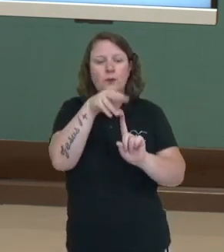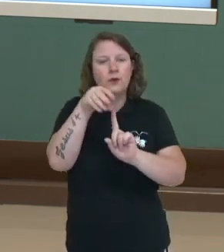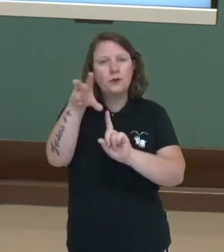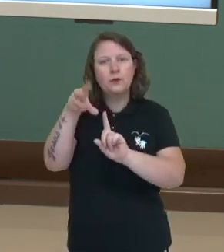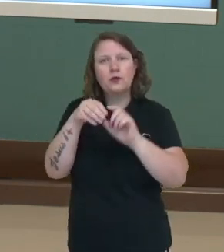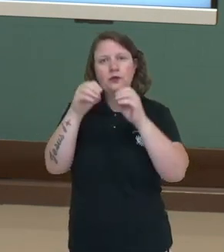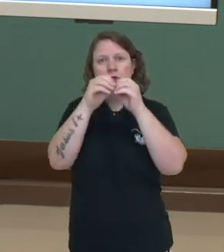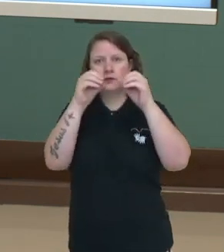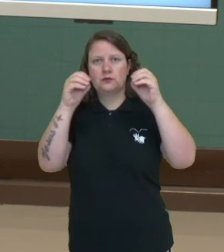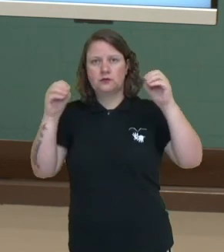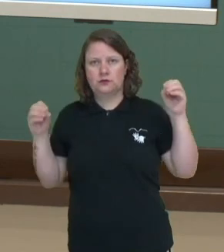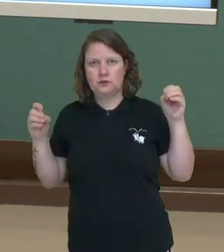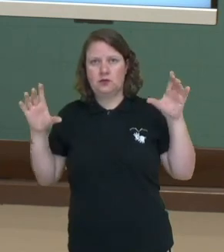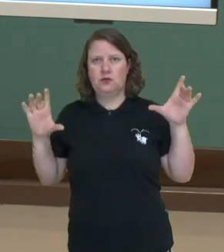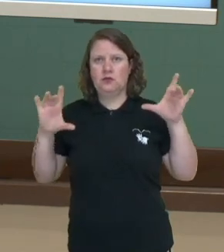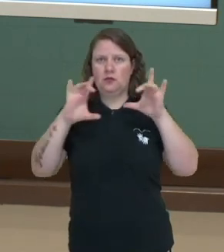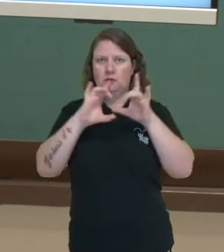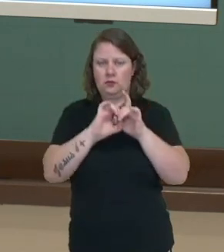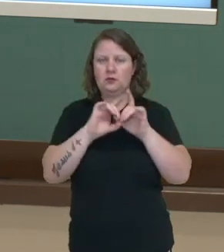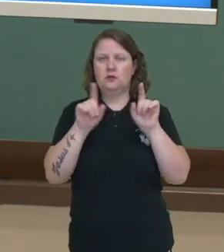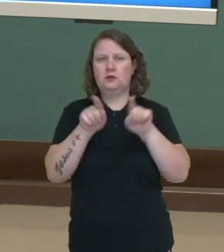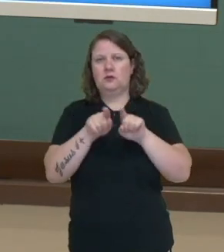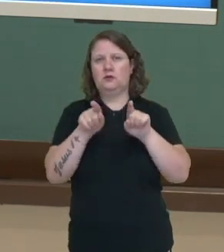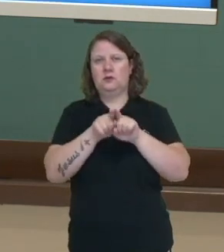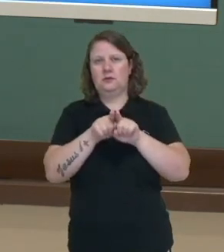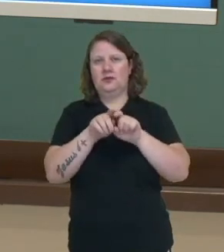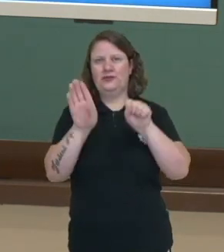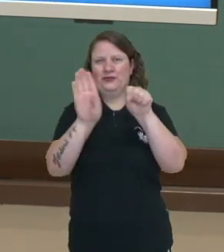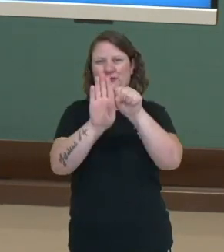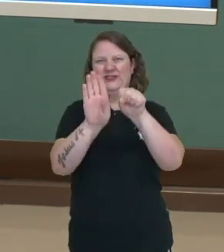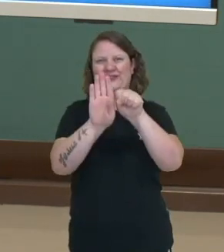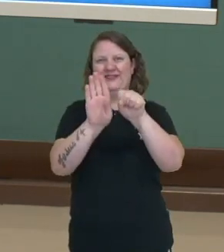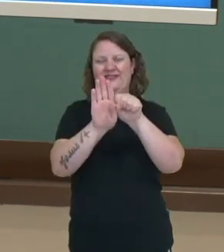orações subordinadas substantivas.